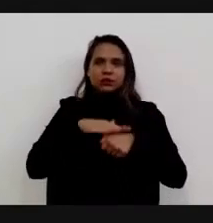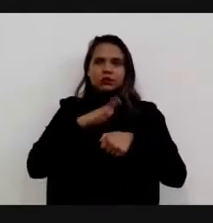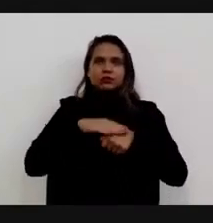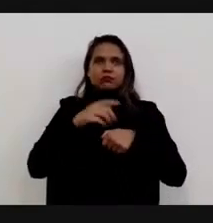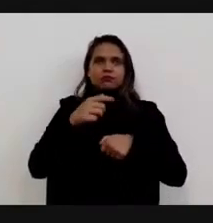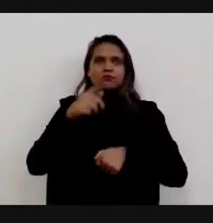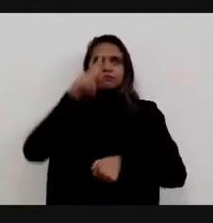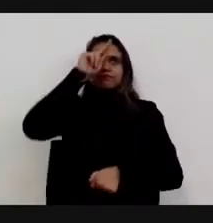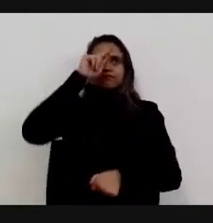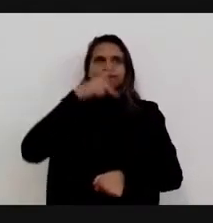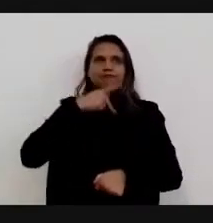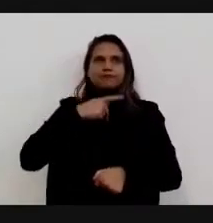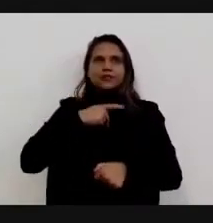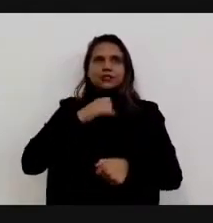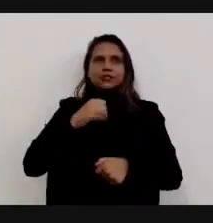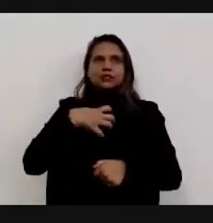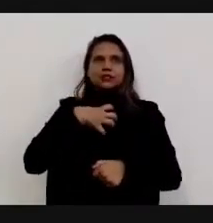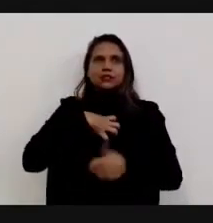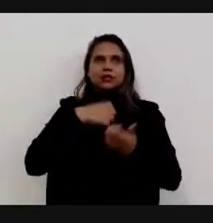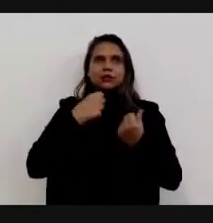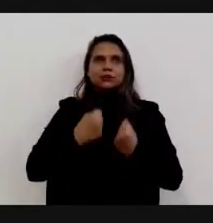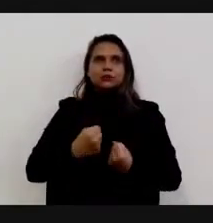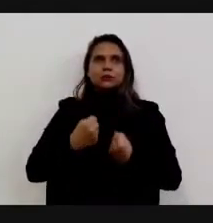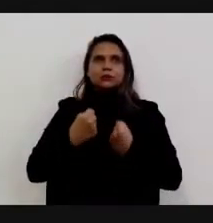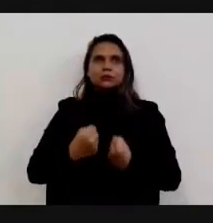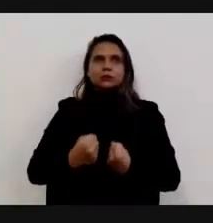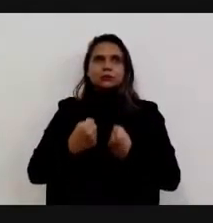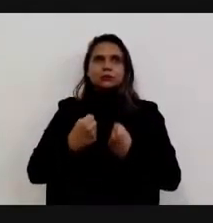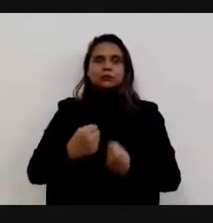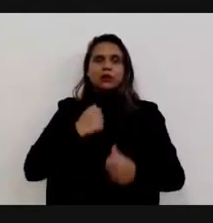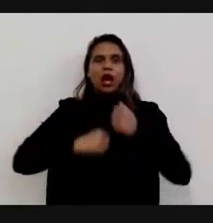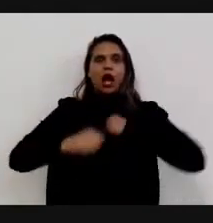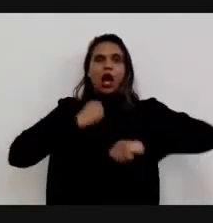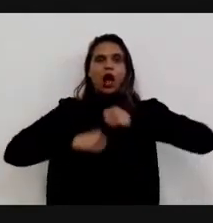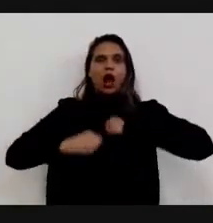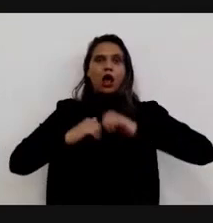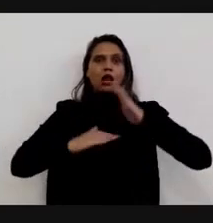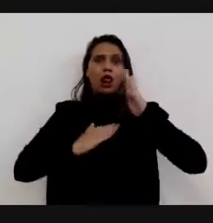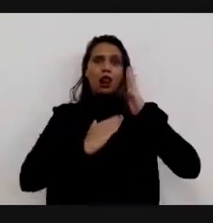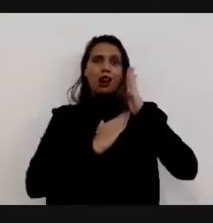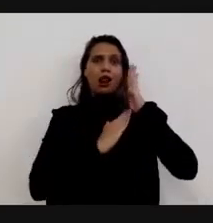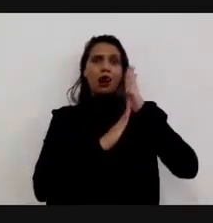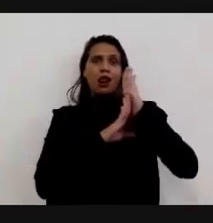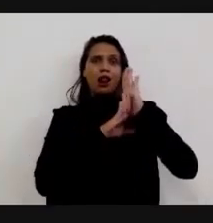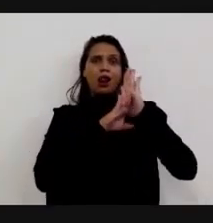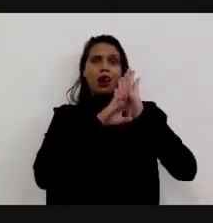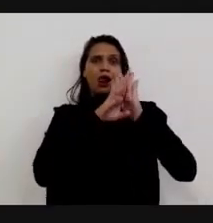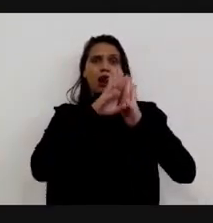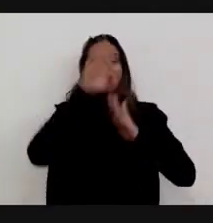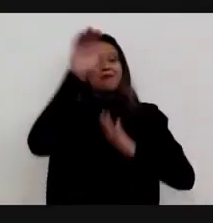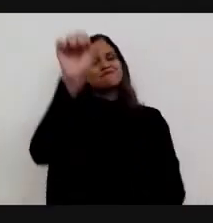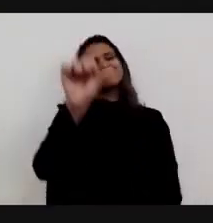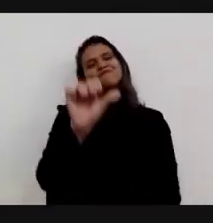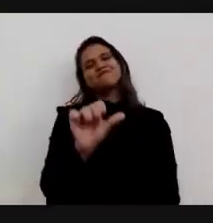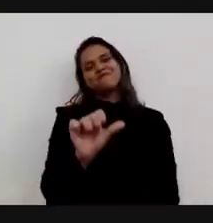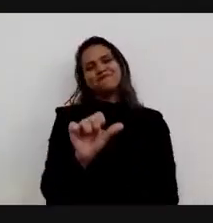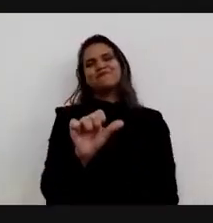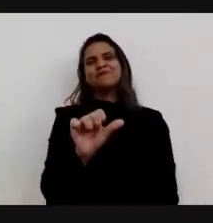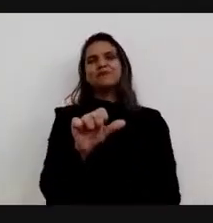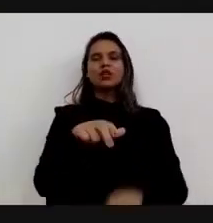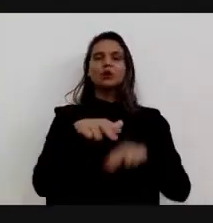realimentar. Então, quanto mais esgotada a pessoa se sente, mais ansiosa ela fica e assim por diante. Então, é um processo muito difícil da